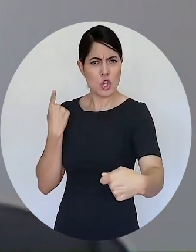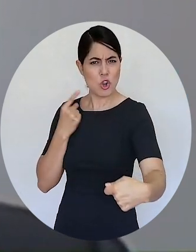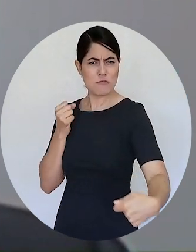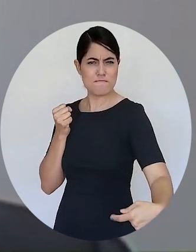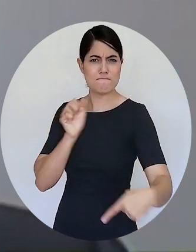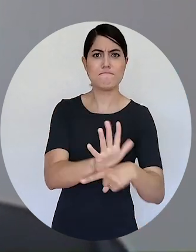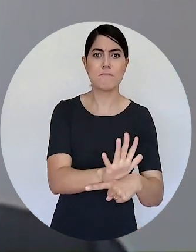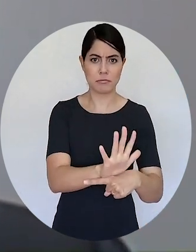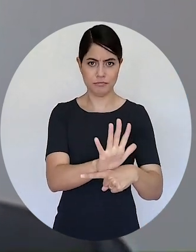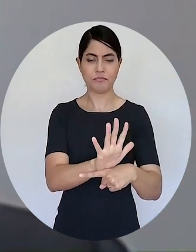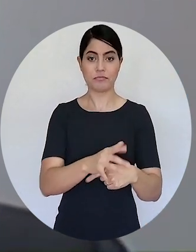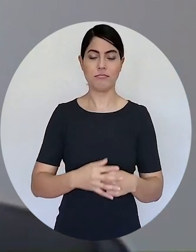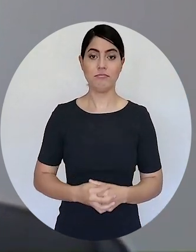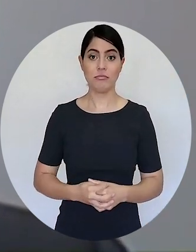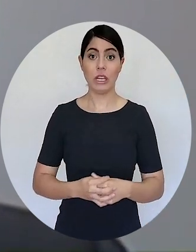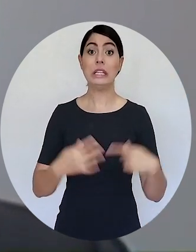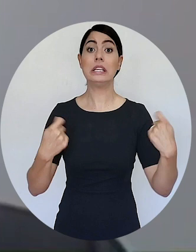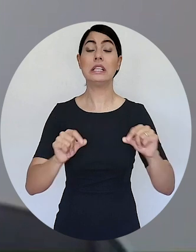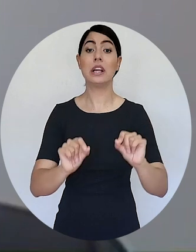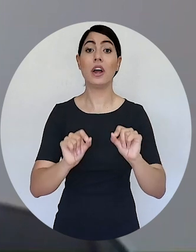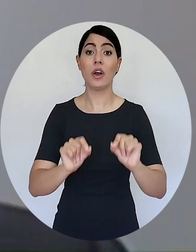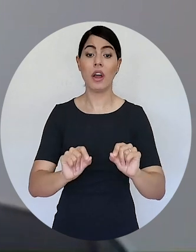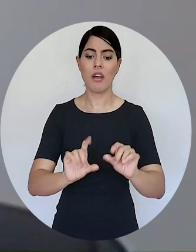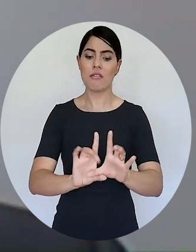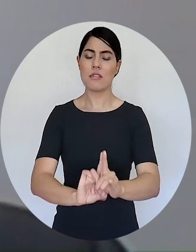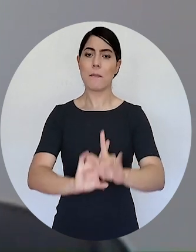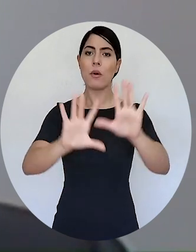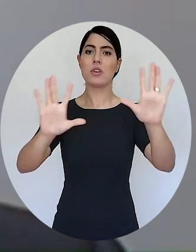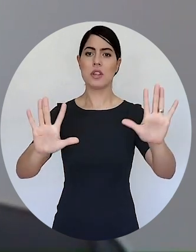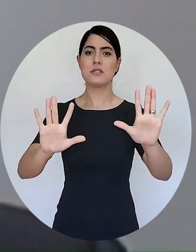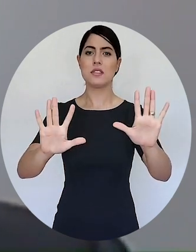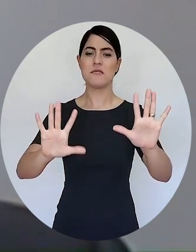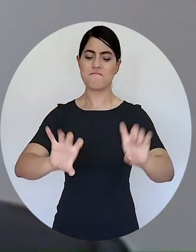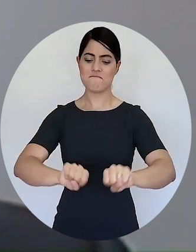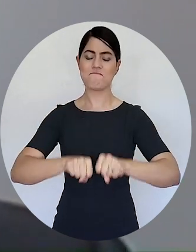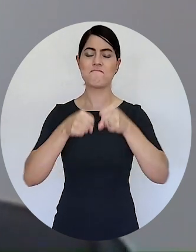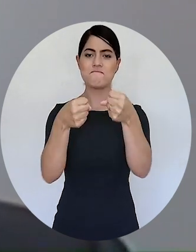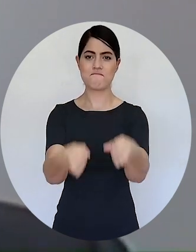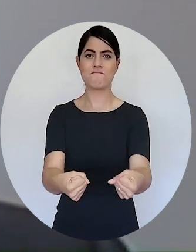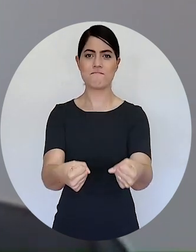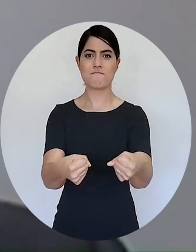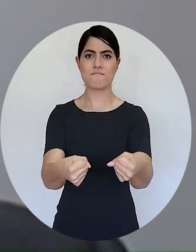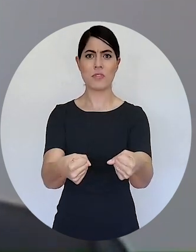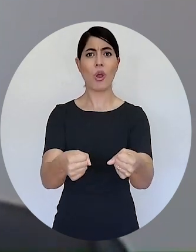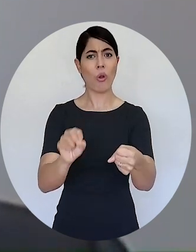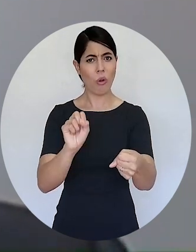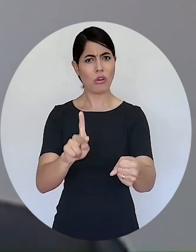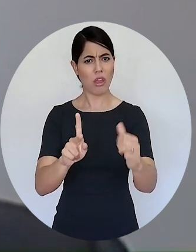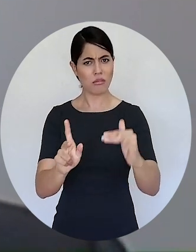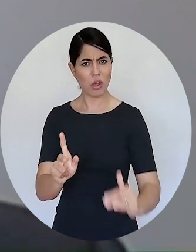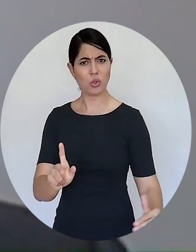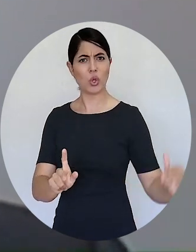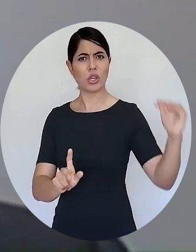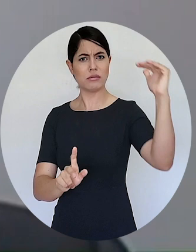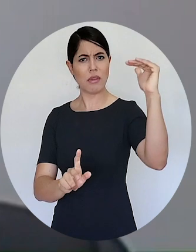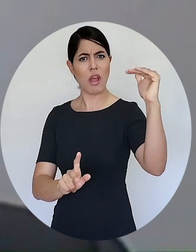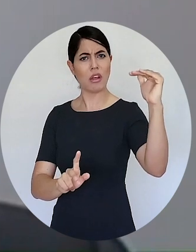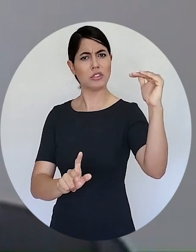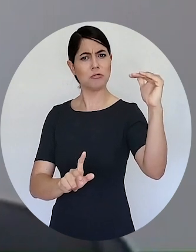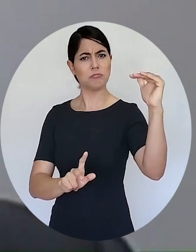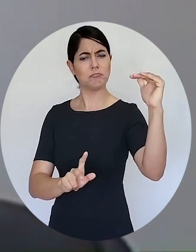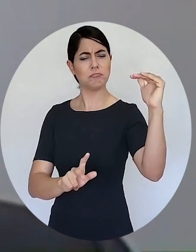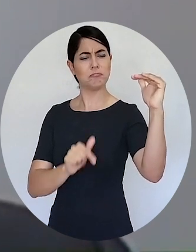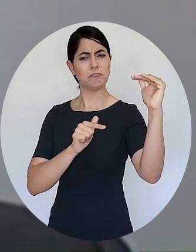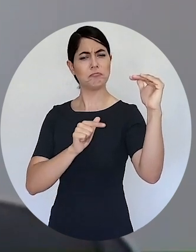Defender a democracia é venerar, sim, a autoridade, mas o conceito verdadeiro de